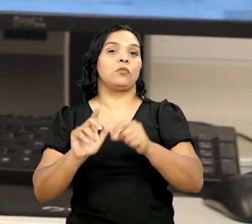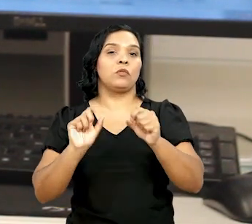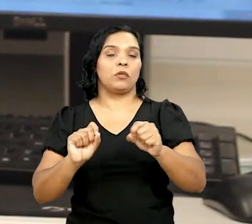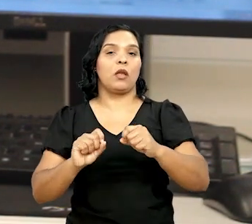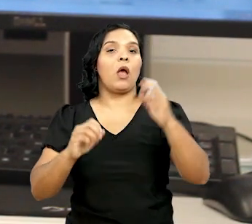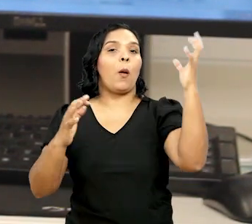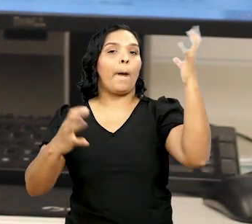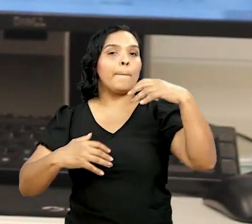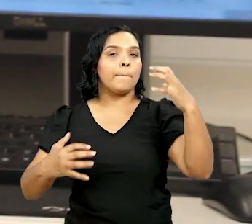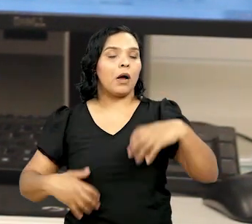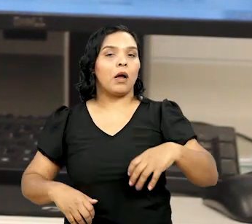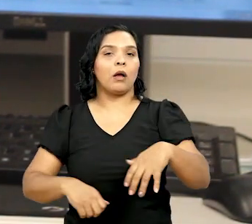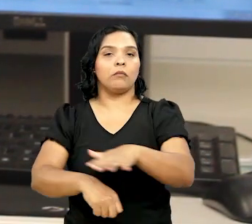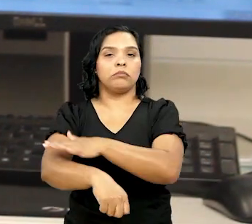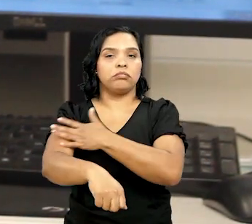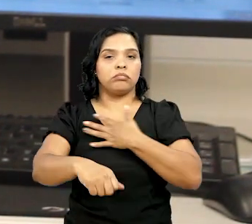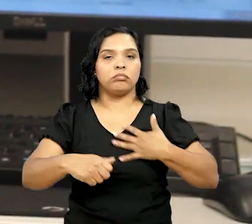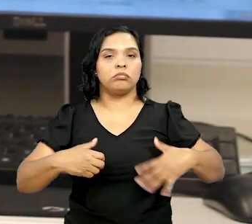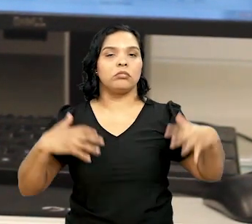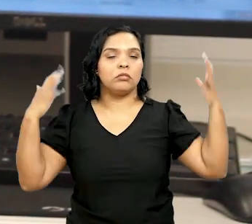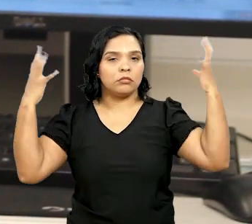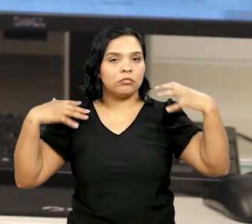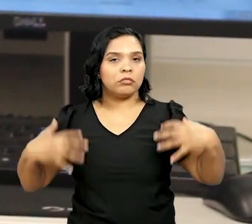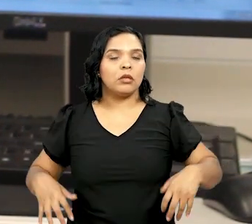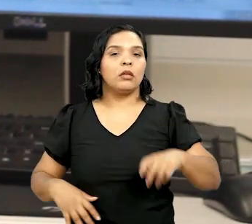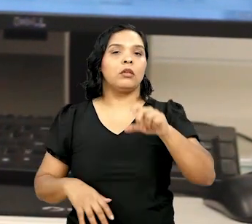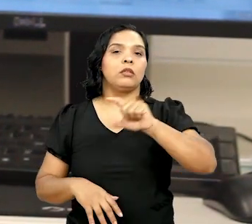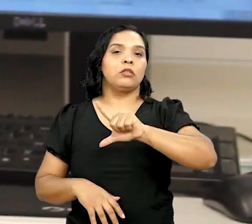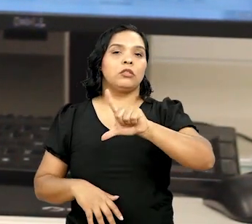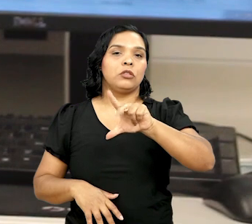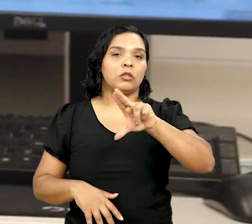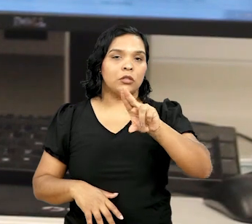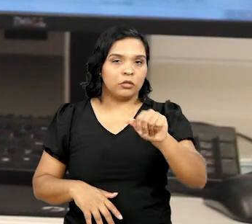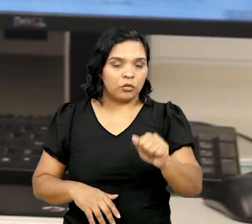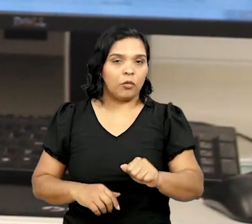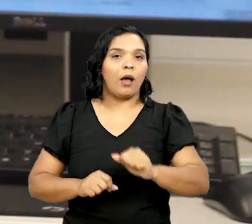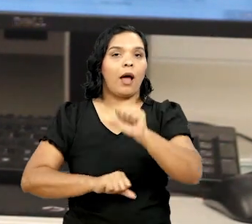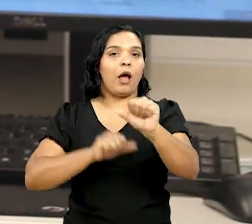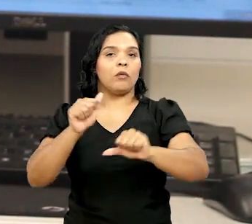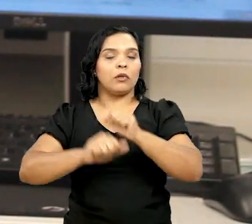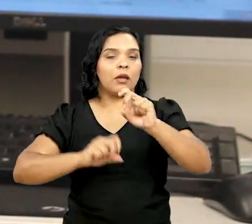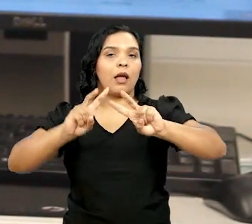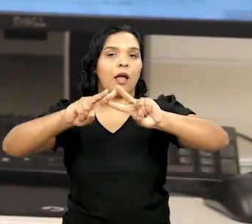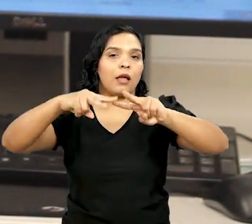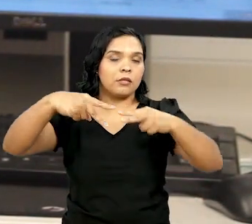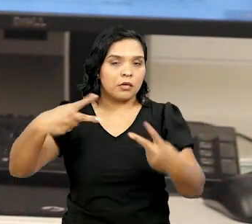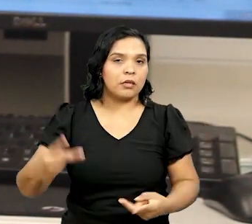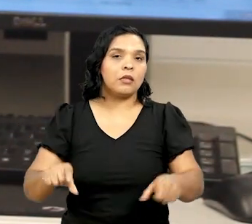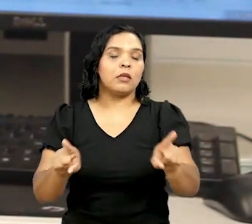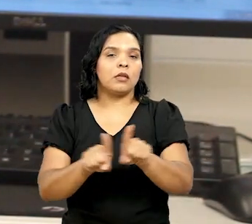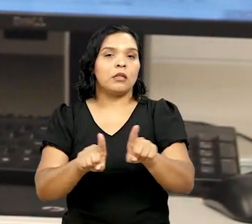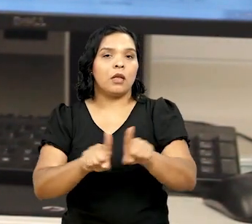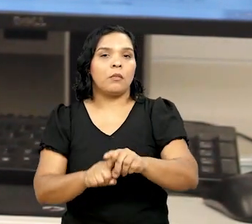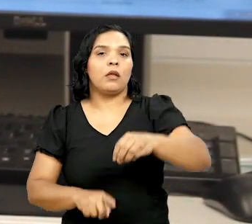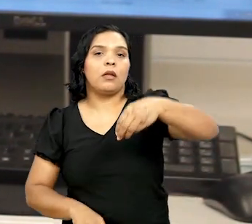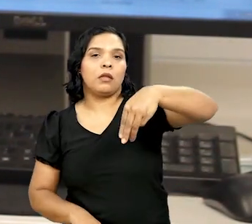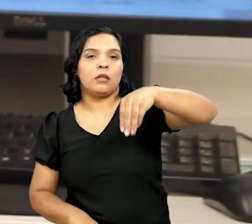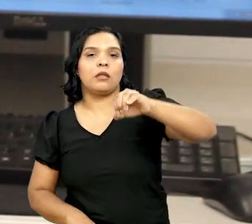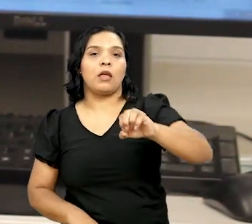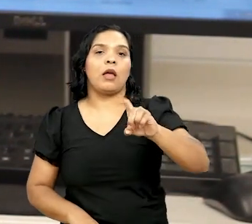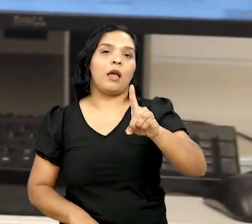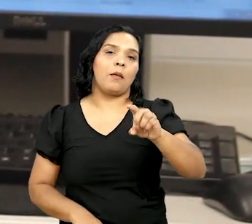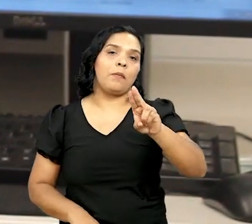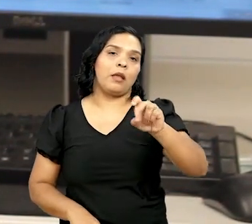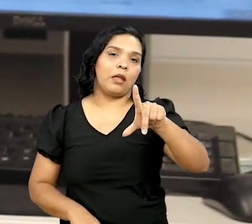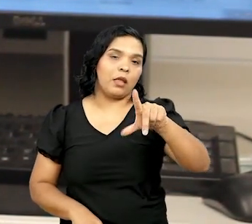de que o banho de lua pode induzir alterações no teu DNA e na tua medula óssea que podem te